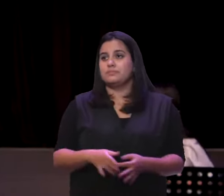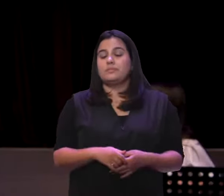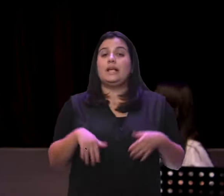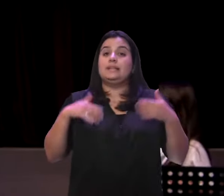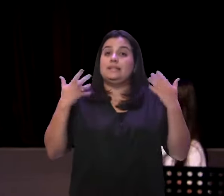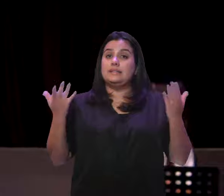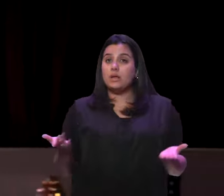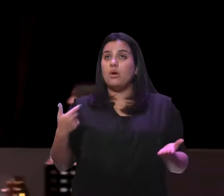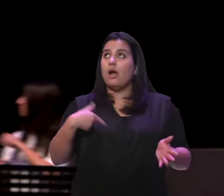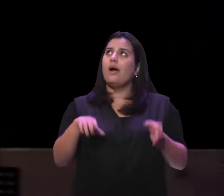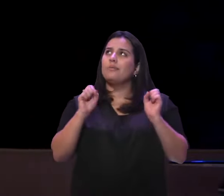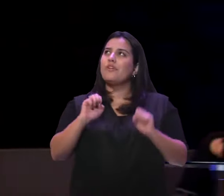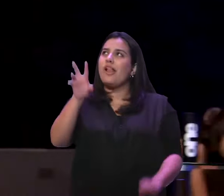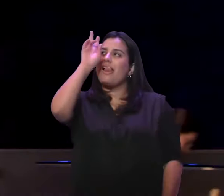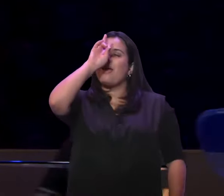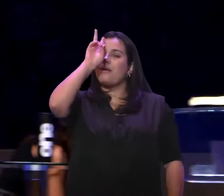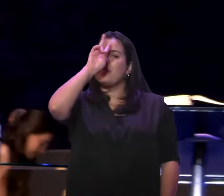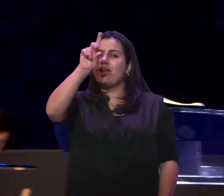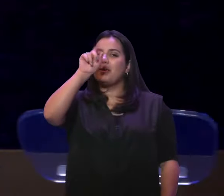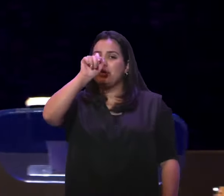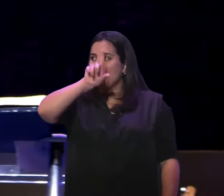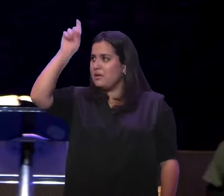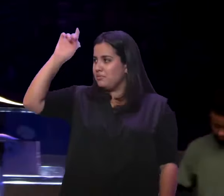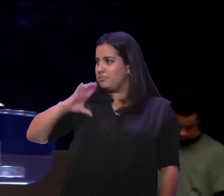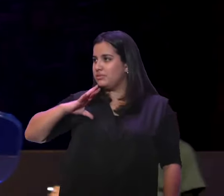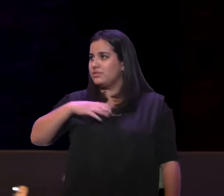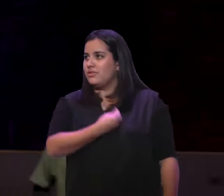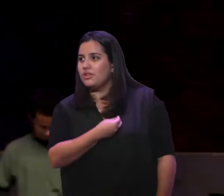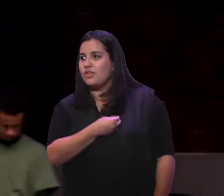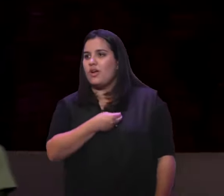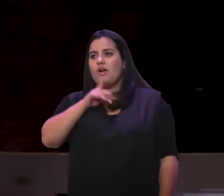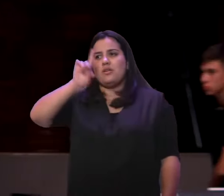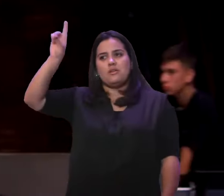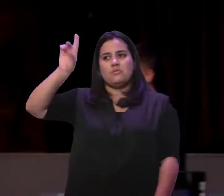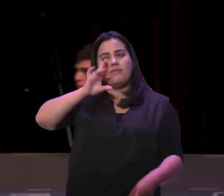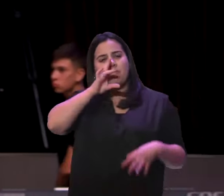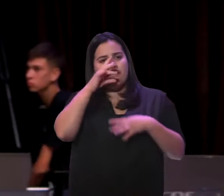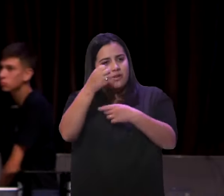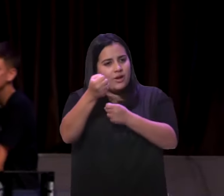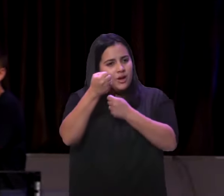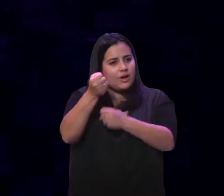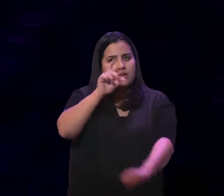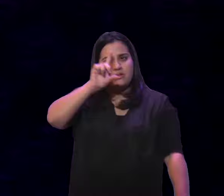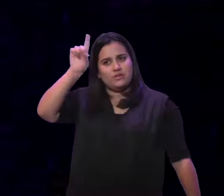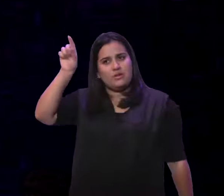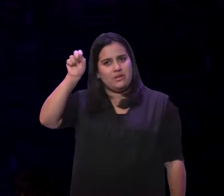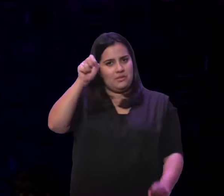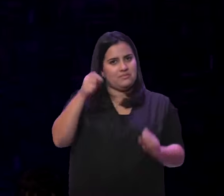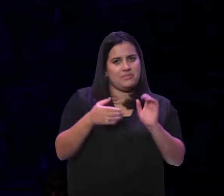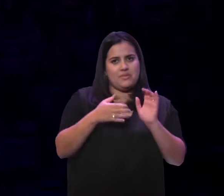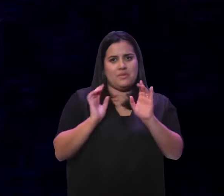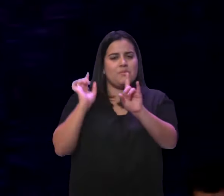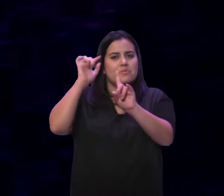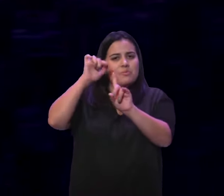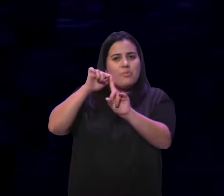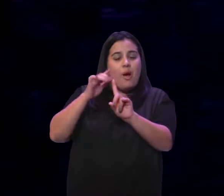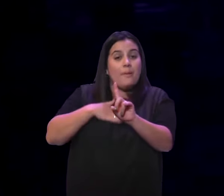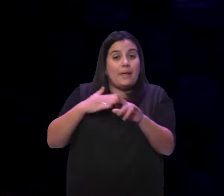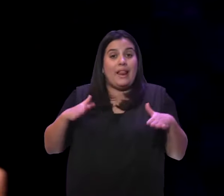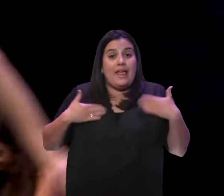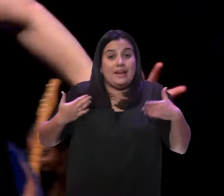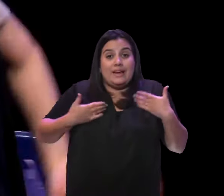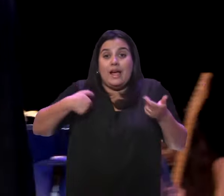Então, eu posso lembrar disso e falar: Ele é o meu Salvador, Ele é a minha força, Ele é o motivo da minha alegria, eu me levanto todas